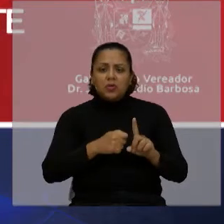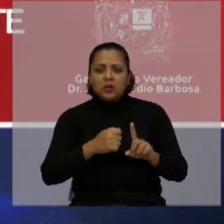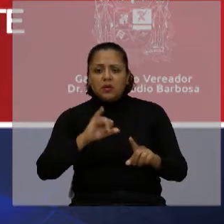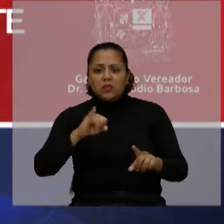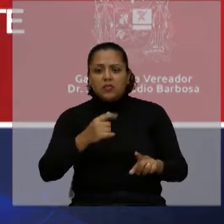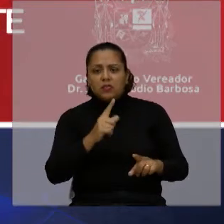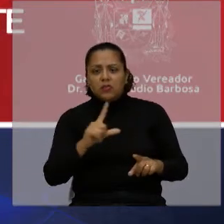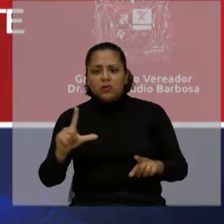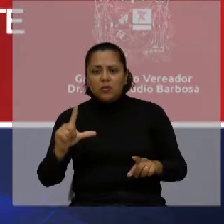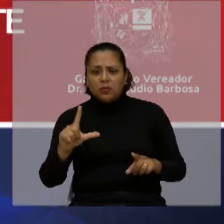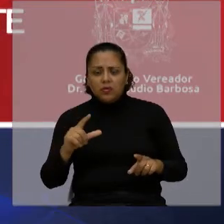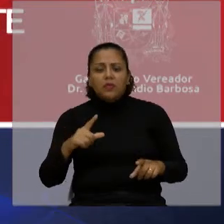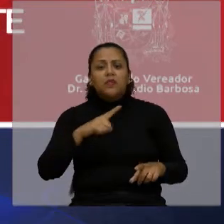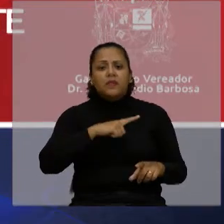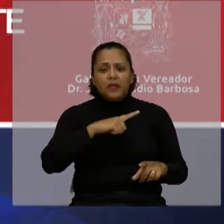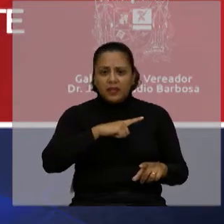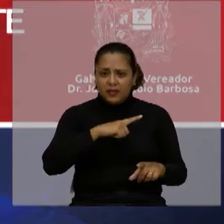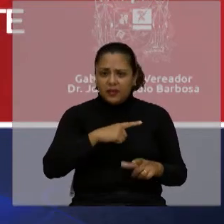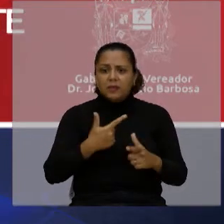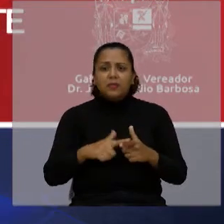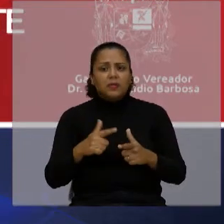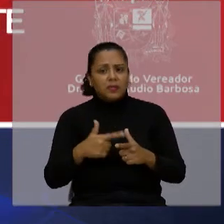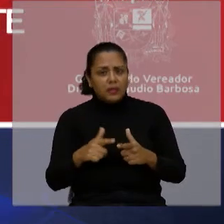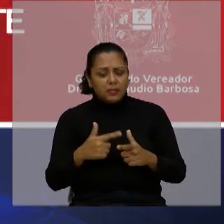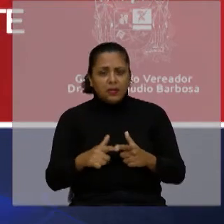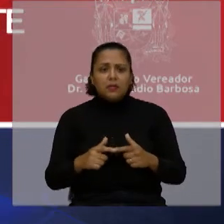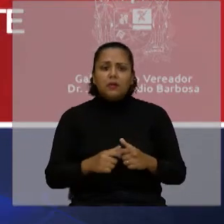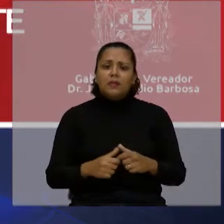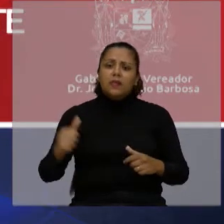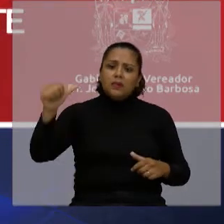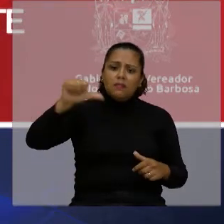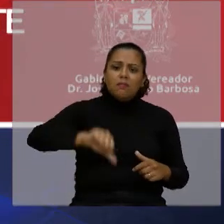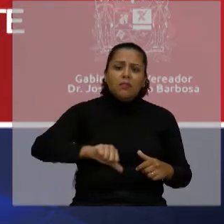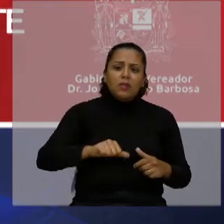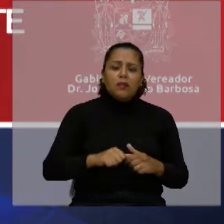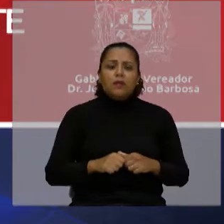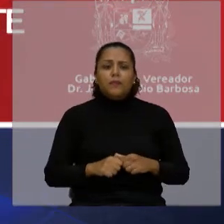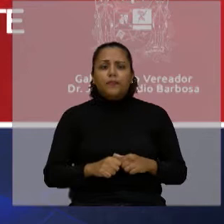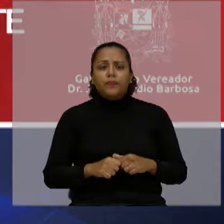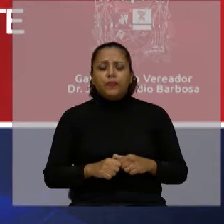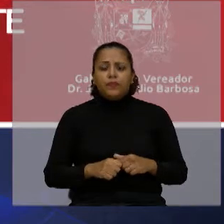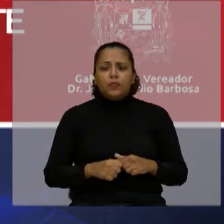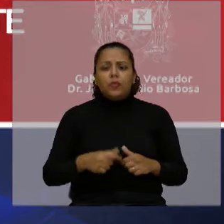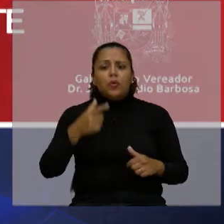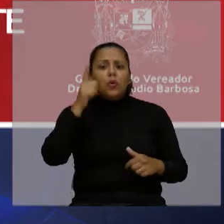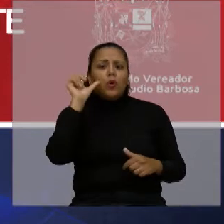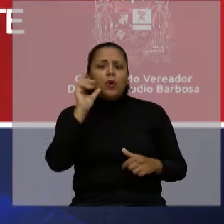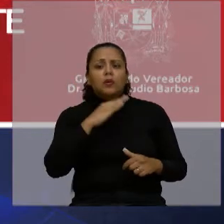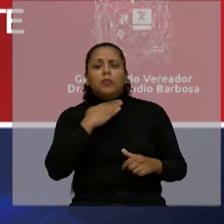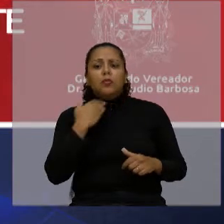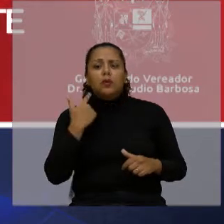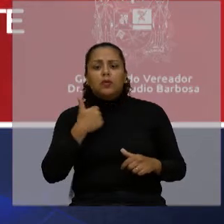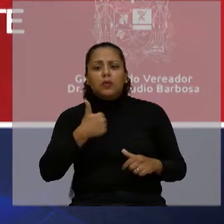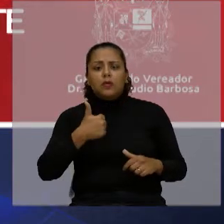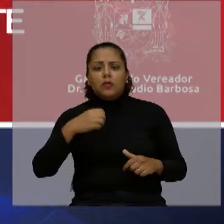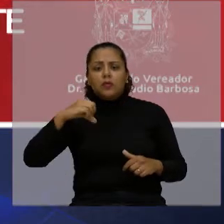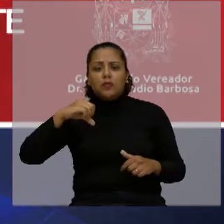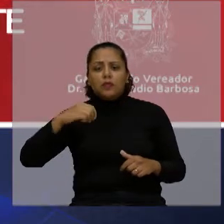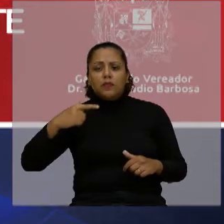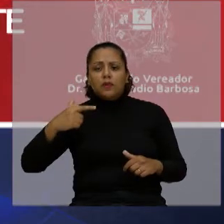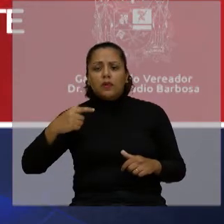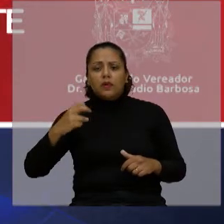Índia. Por que eu falo isso? Ontem nós tivemos os números de 195 mil pessoas mortas em